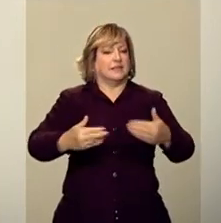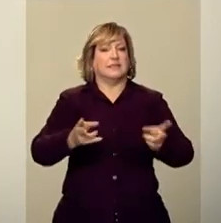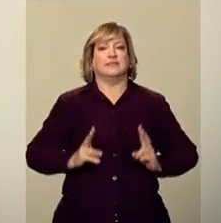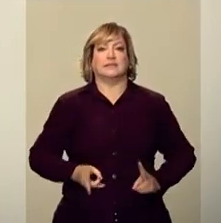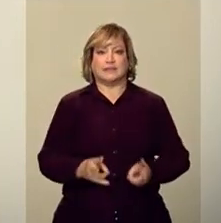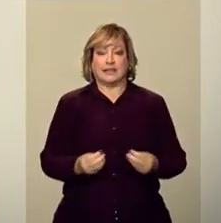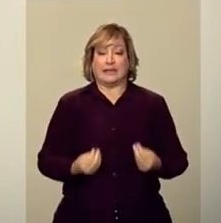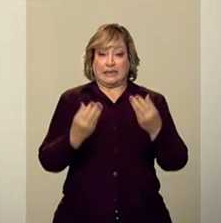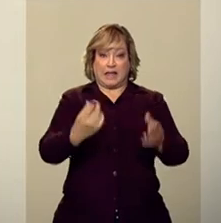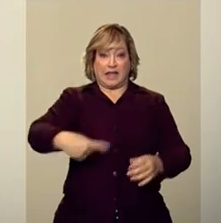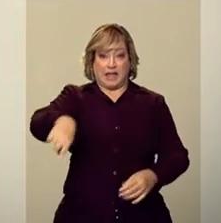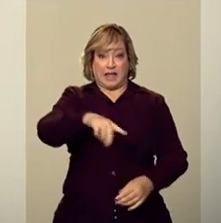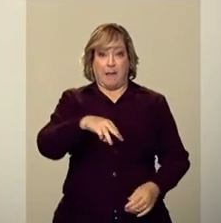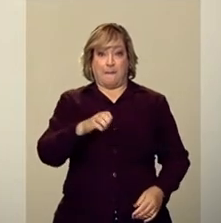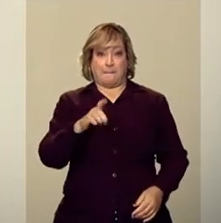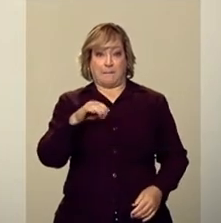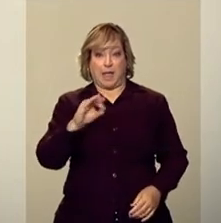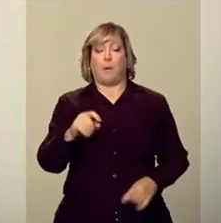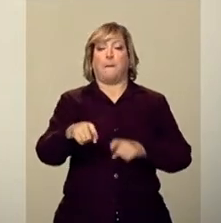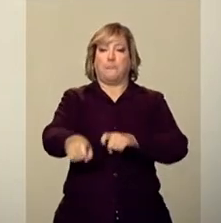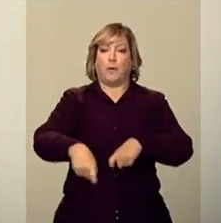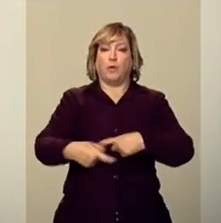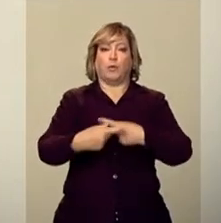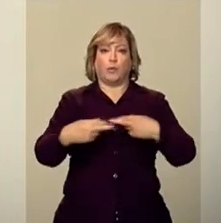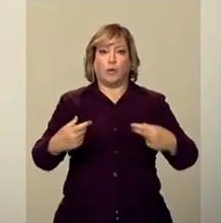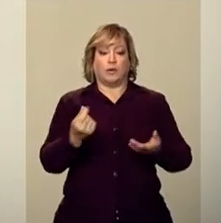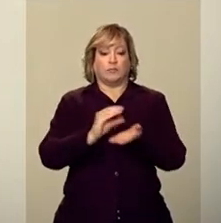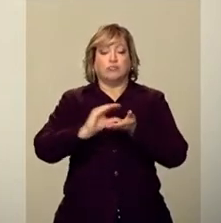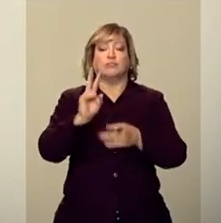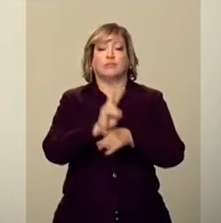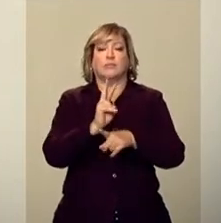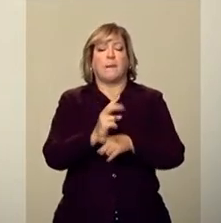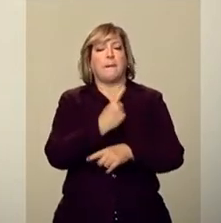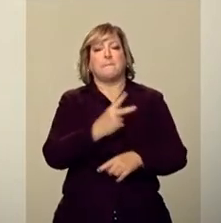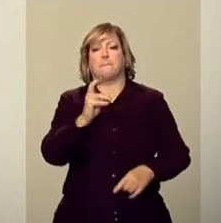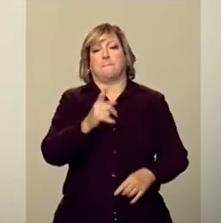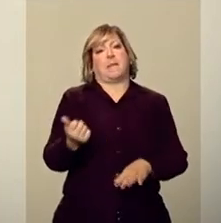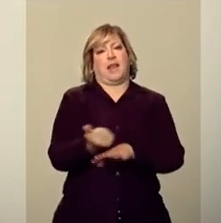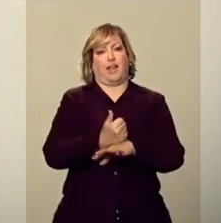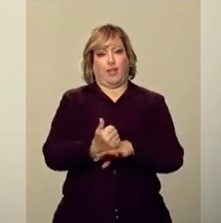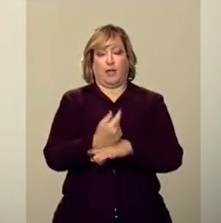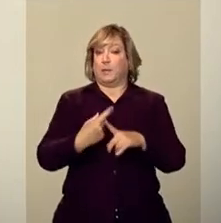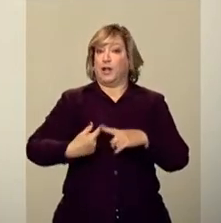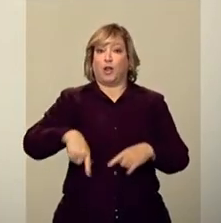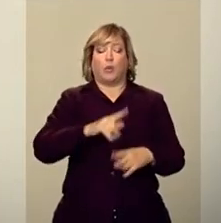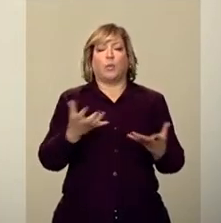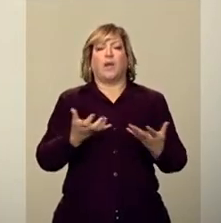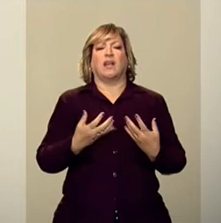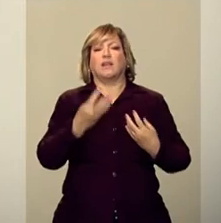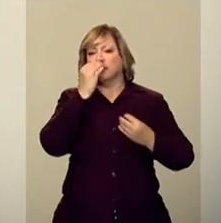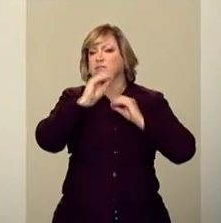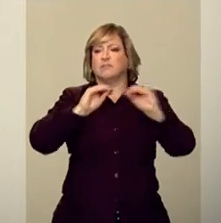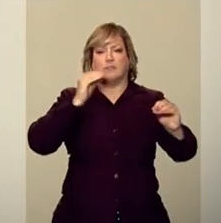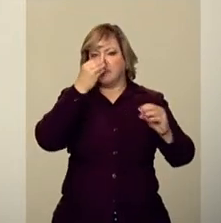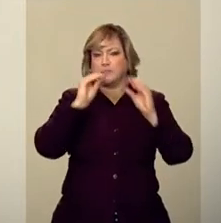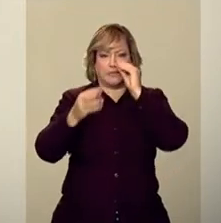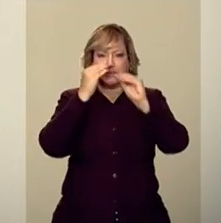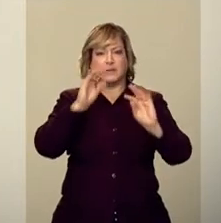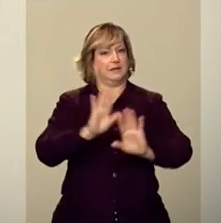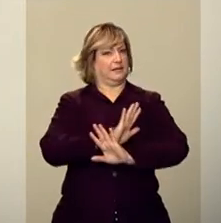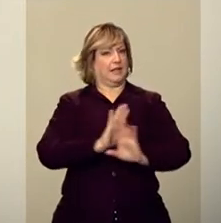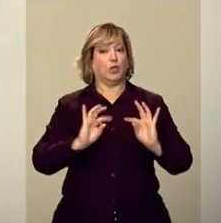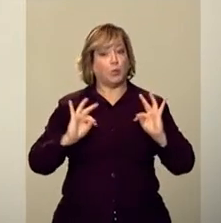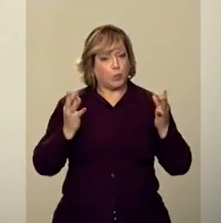médiuns produtores condições de crédito cada vez melhores porque não queremos deixar ninguém de Fora o meu governo